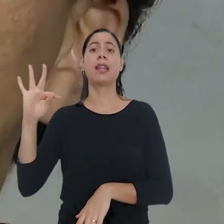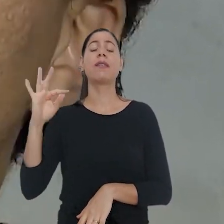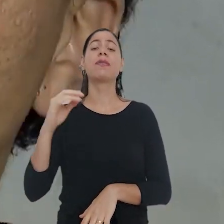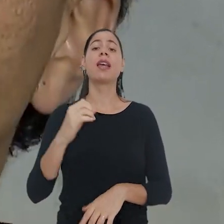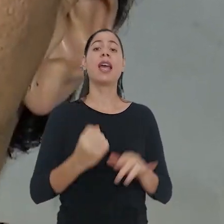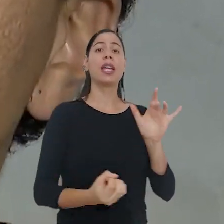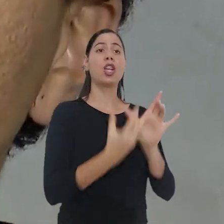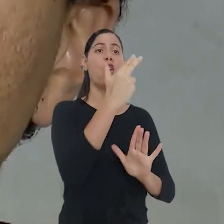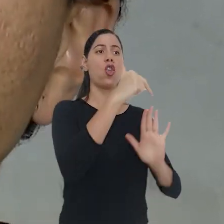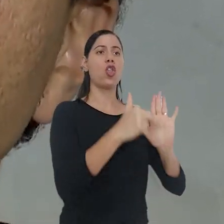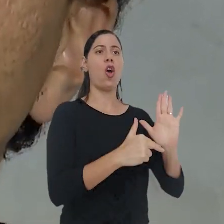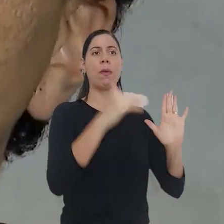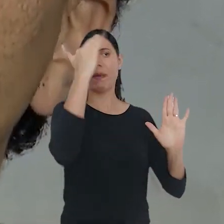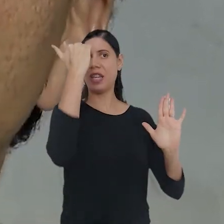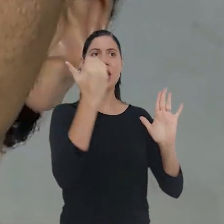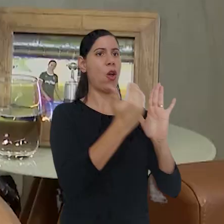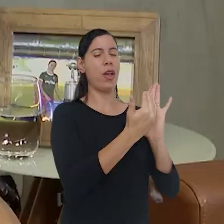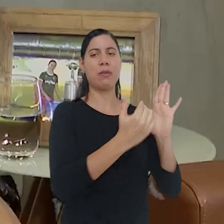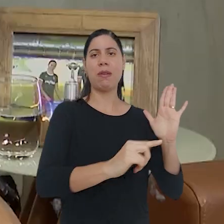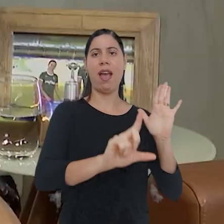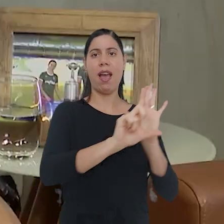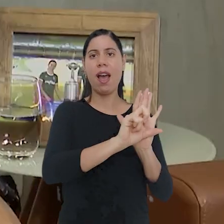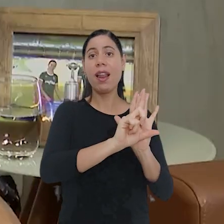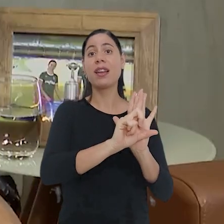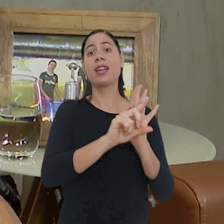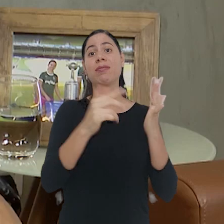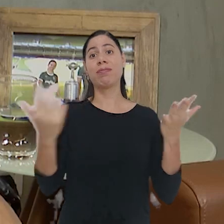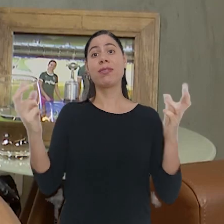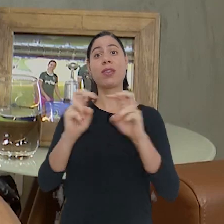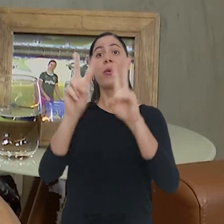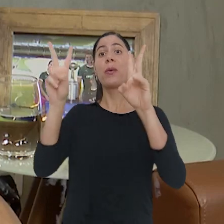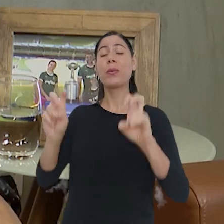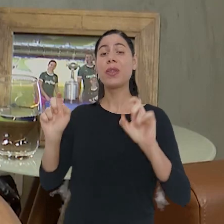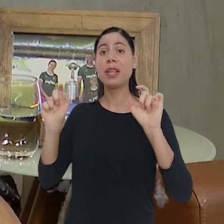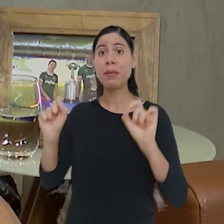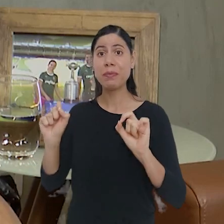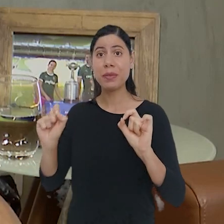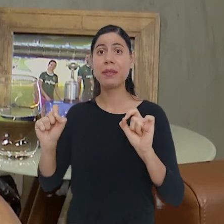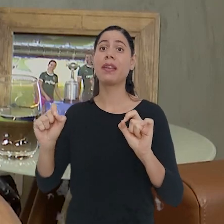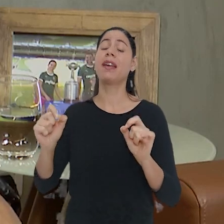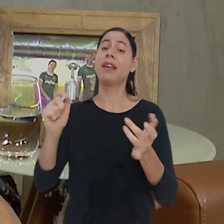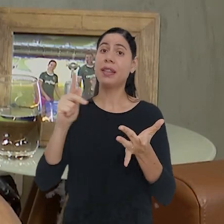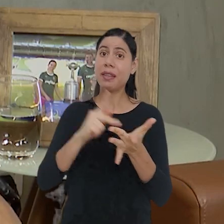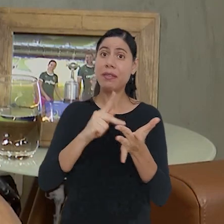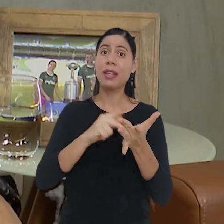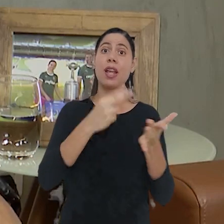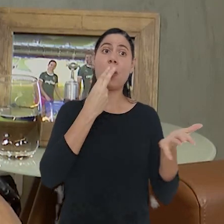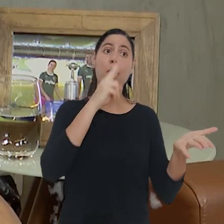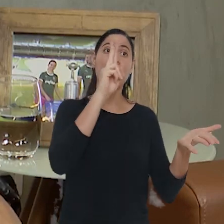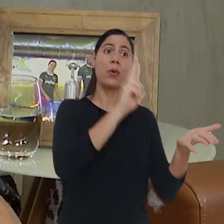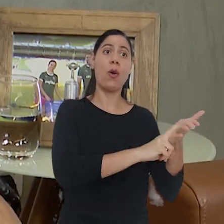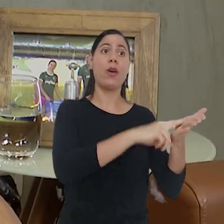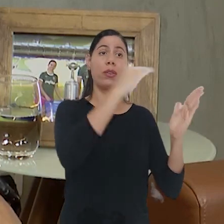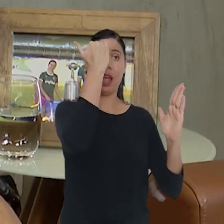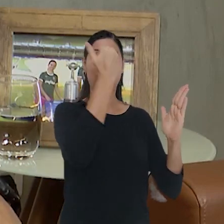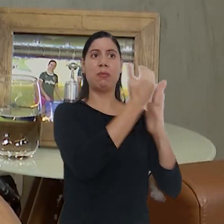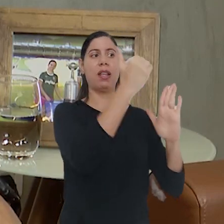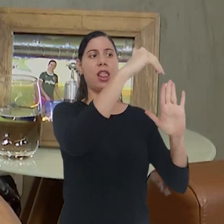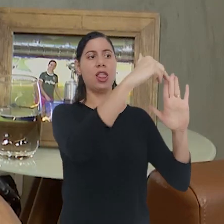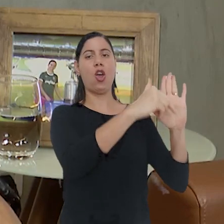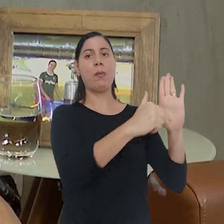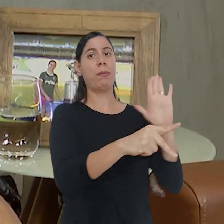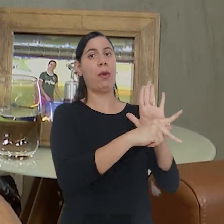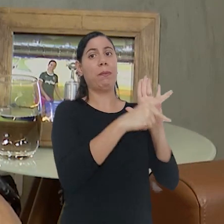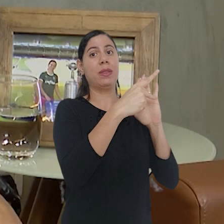internas sem respeitar a legislação. A grande questão é que, de fato, o Correio está cumprindo o seu normativo